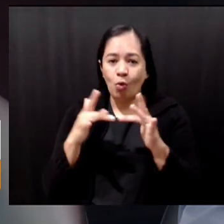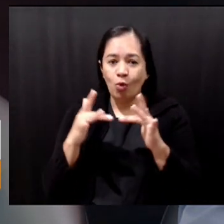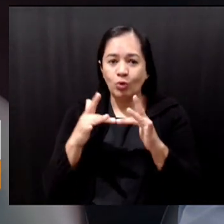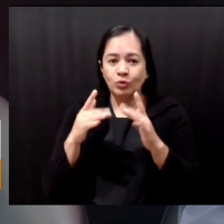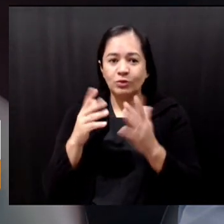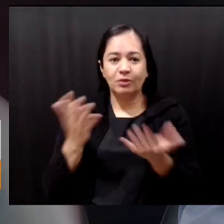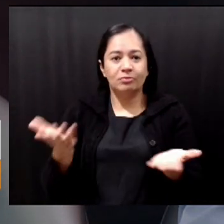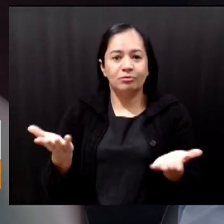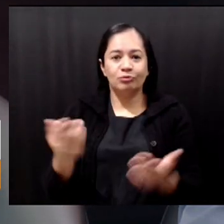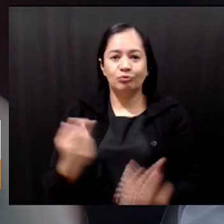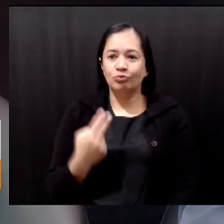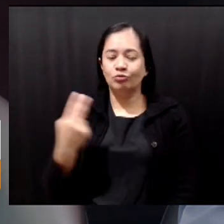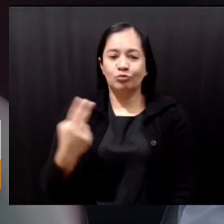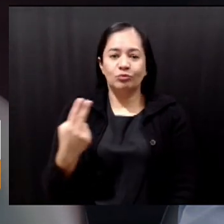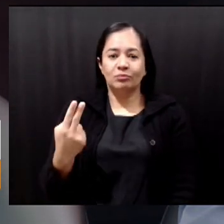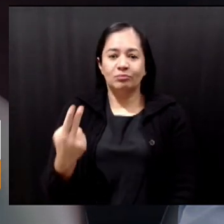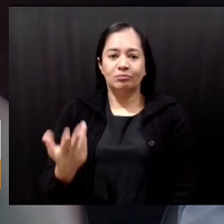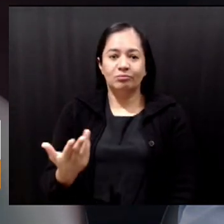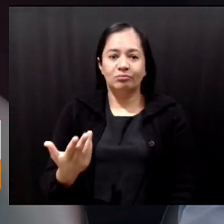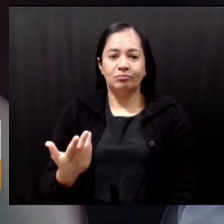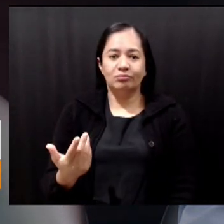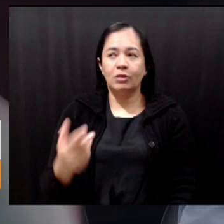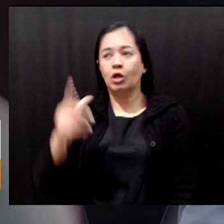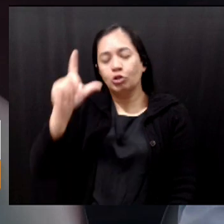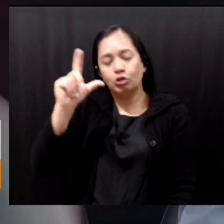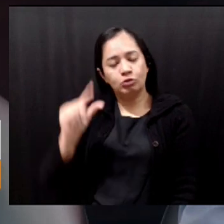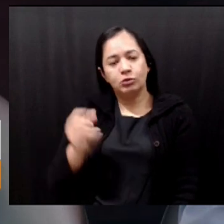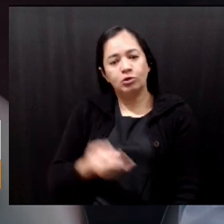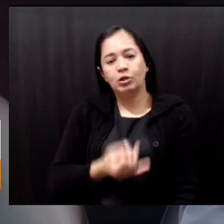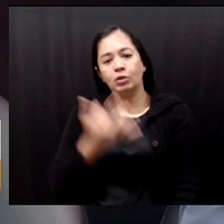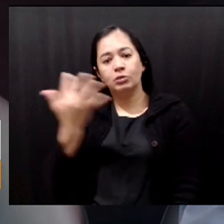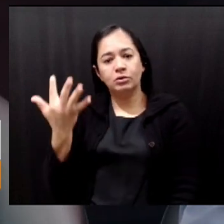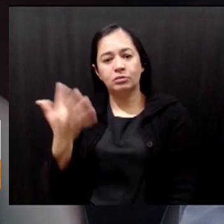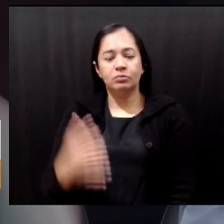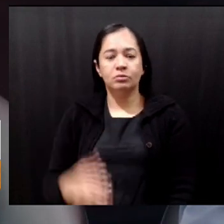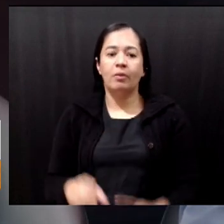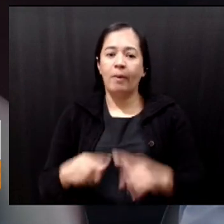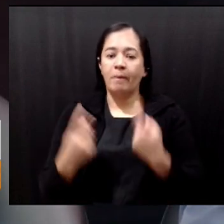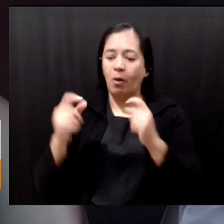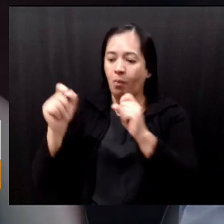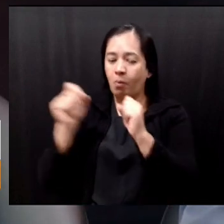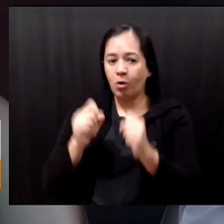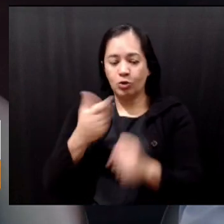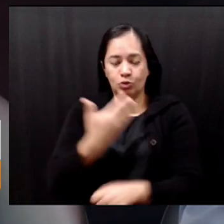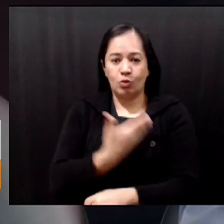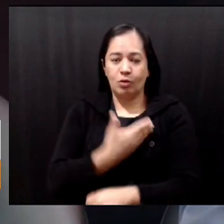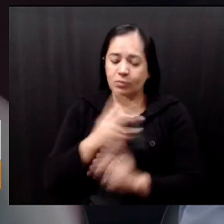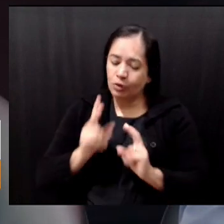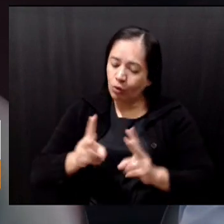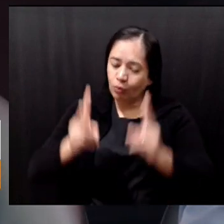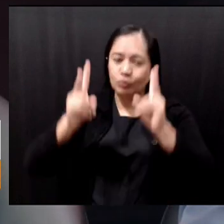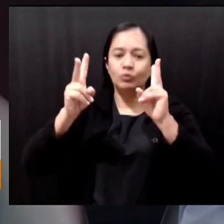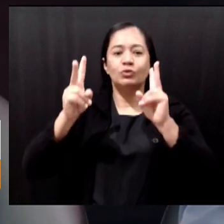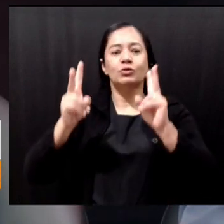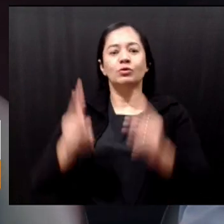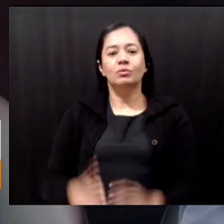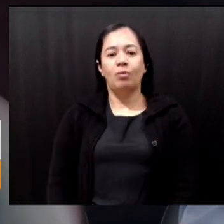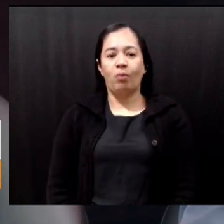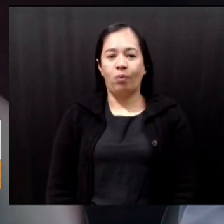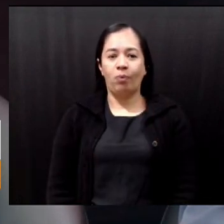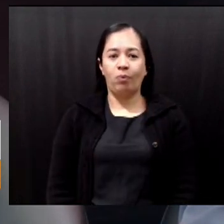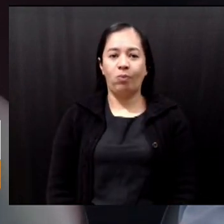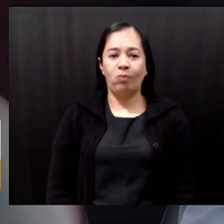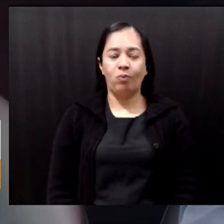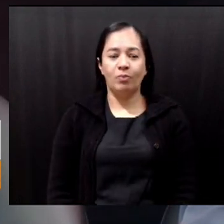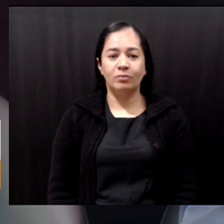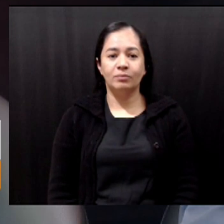acaba sendo menor do que deveria ser. Mas eu posso ter uma amizade e continuar sendo amigo dele tanto quanto, né?